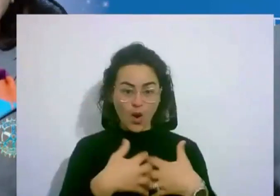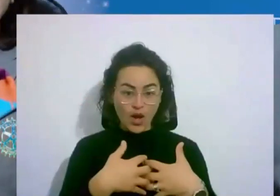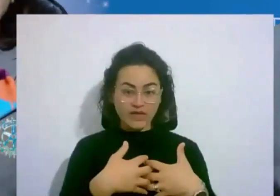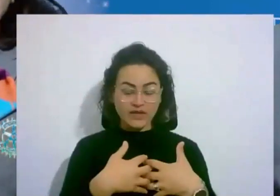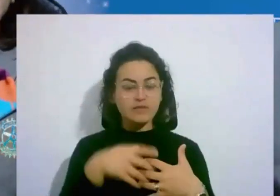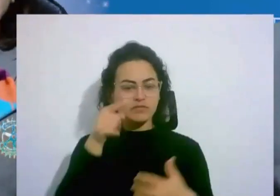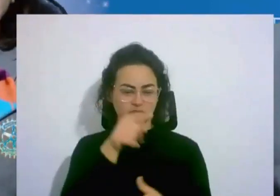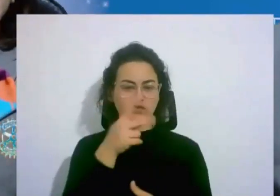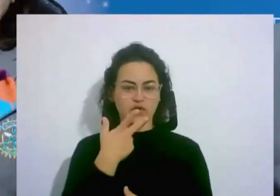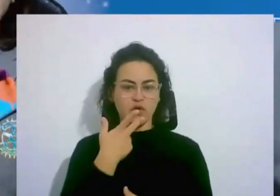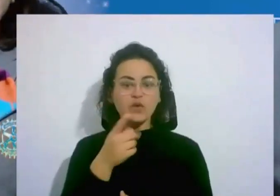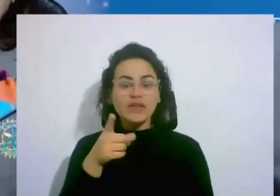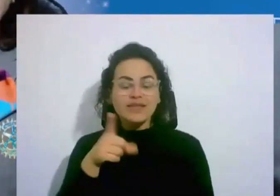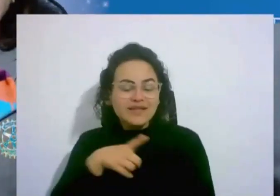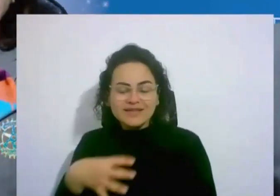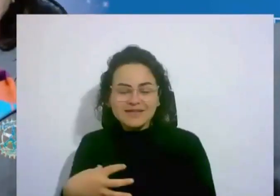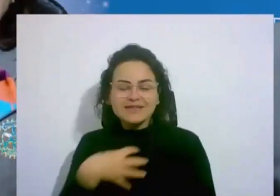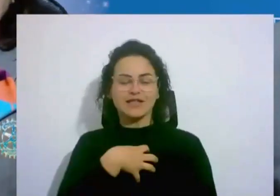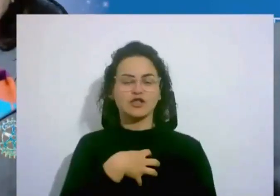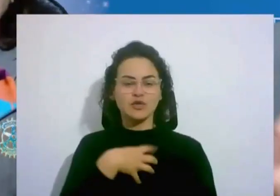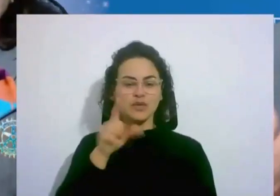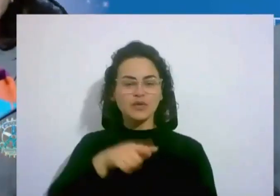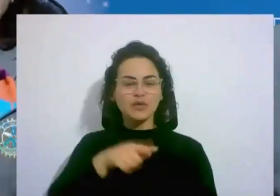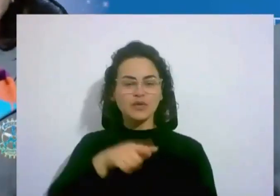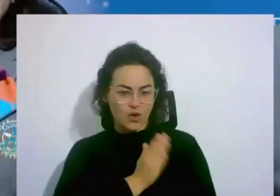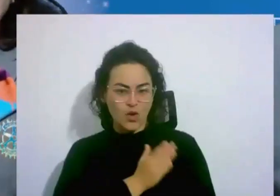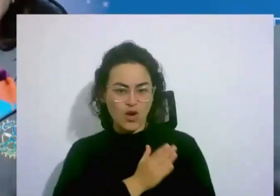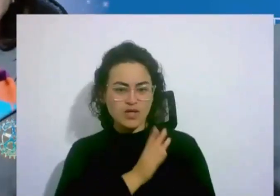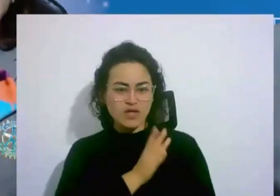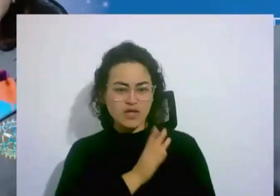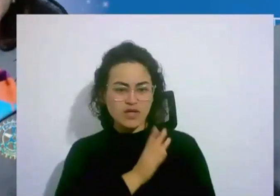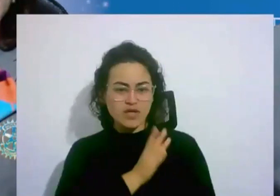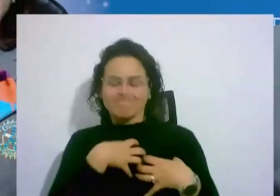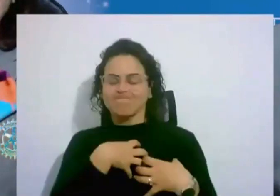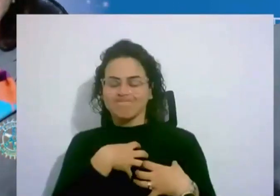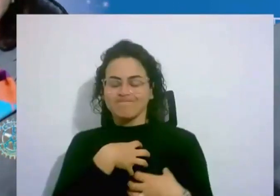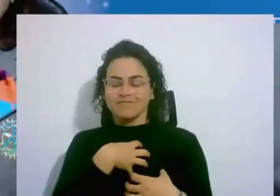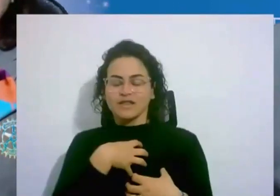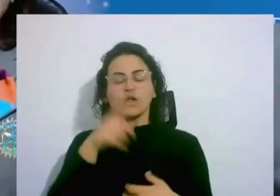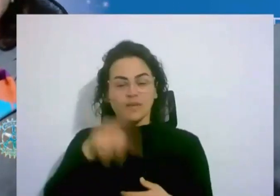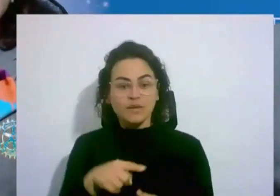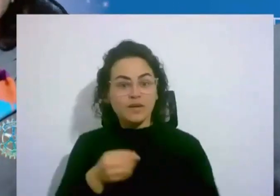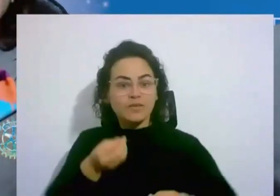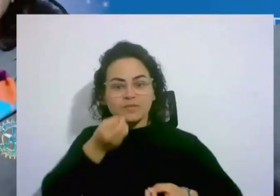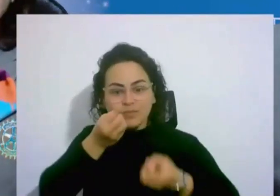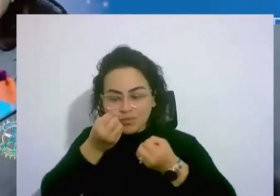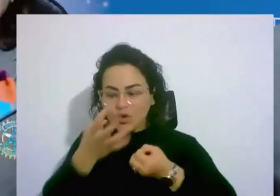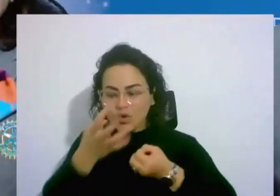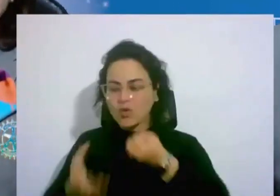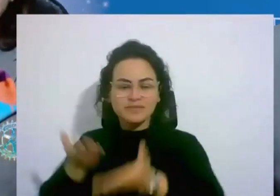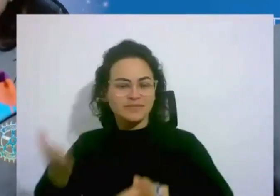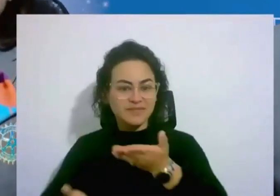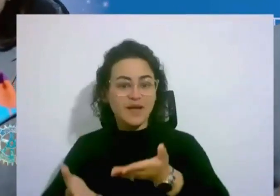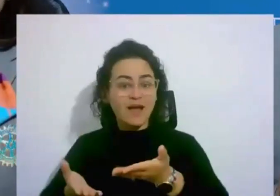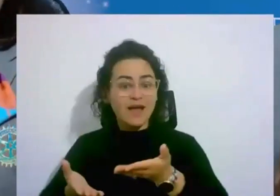falou, sentem no seu coração o benefício do servir, ele continua,